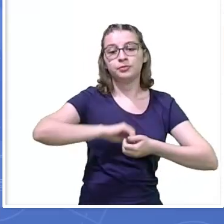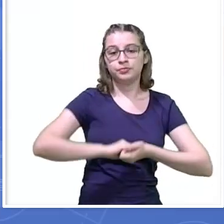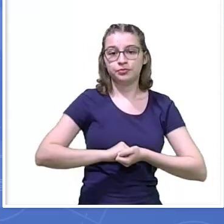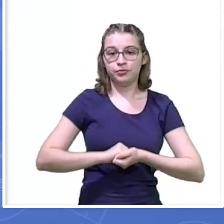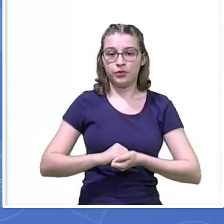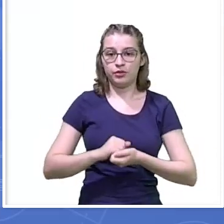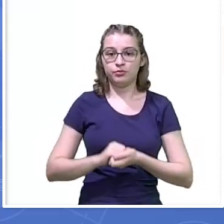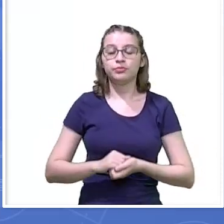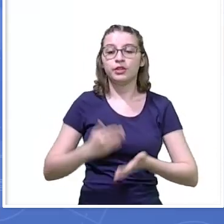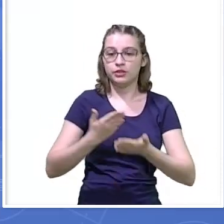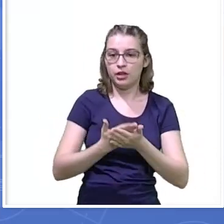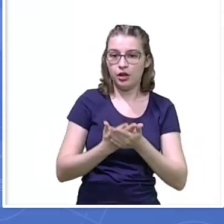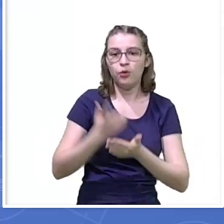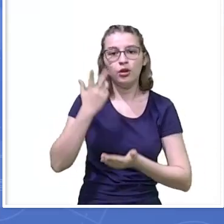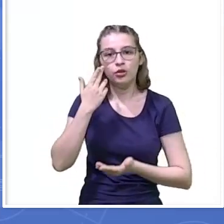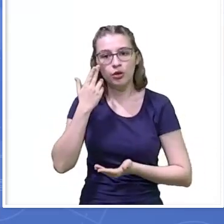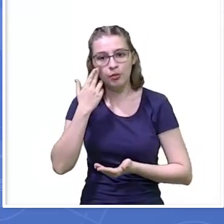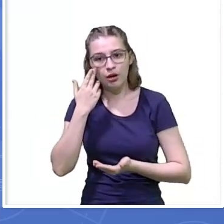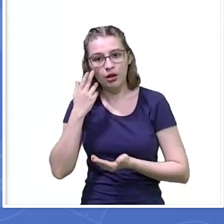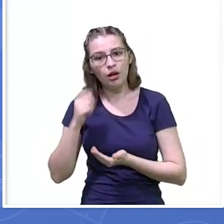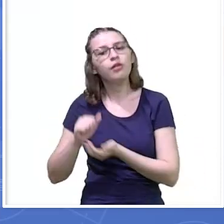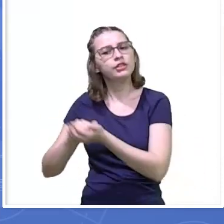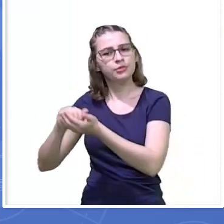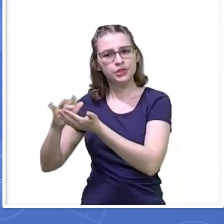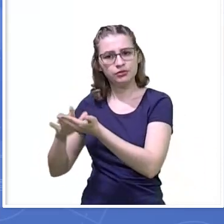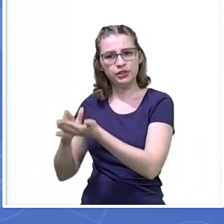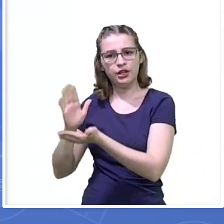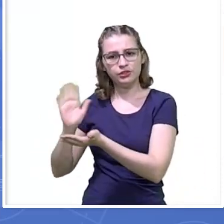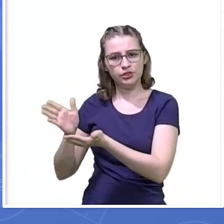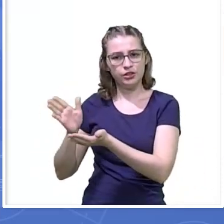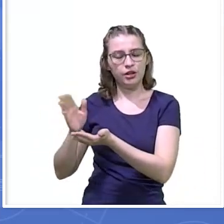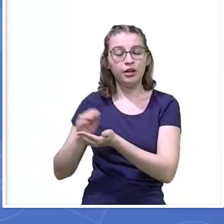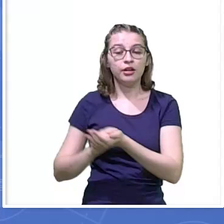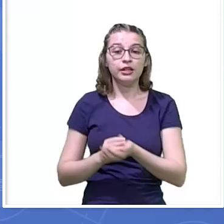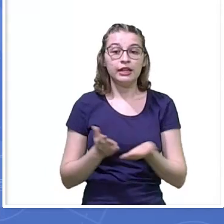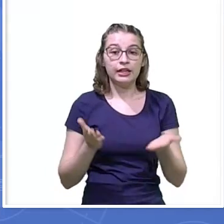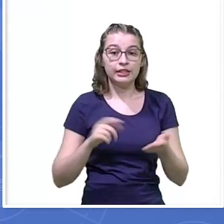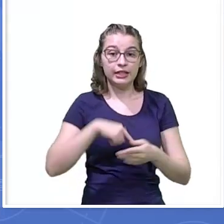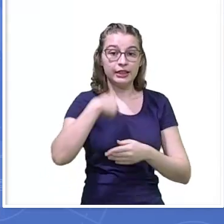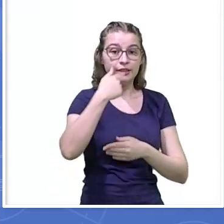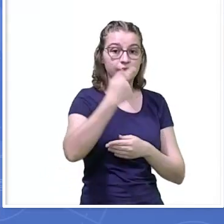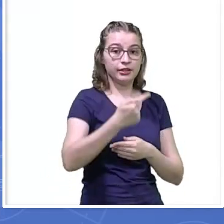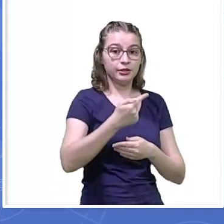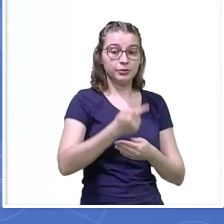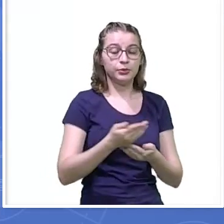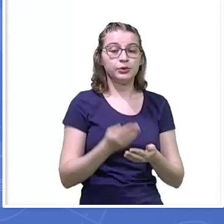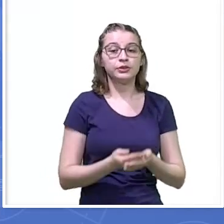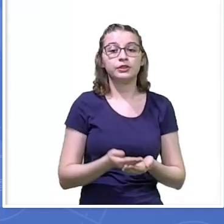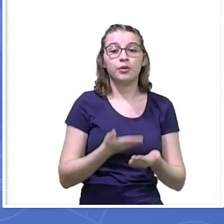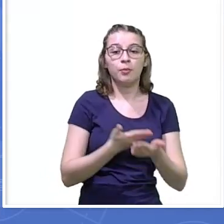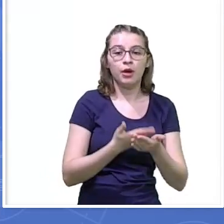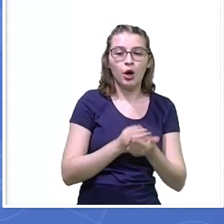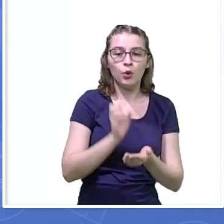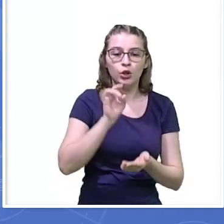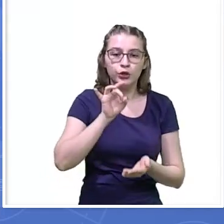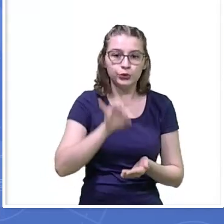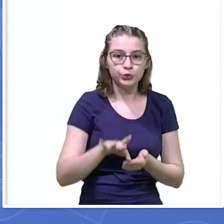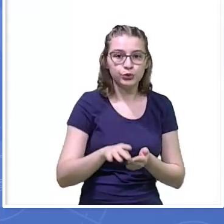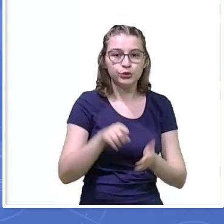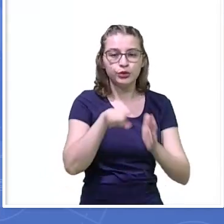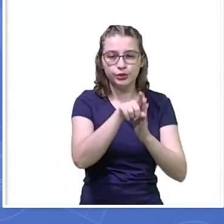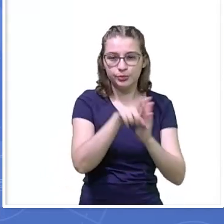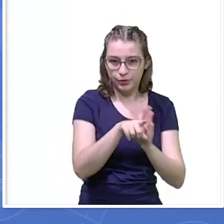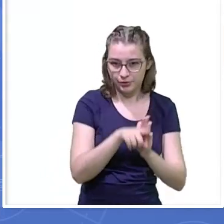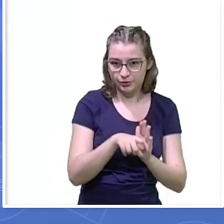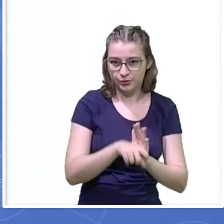normal, aquela atividade lá na aula, a DLI, e na aula seguinte do mesmo professor, temos o praticando com questões relacionadas à